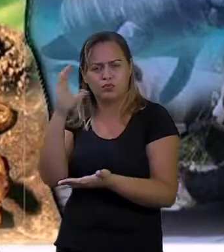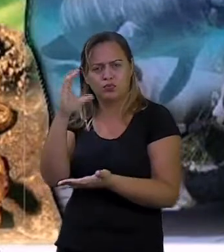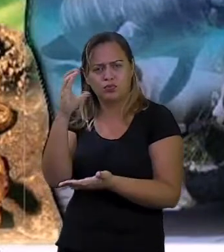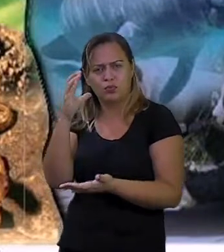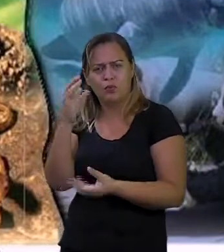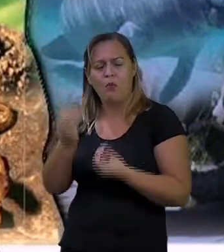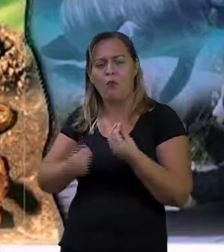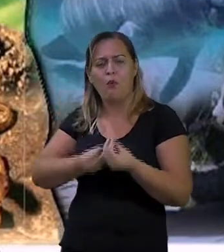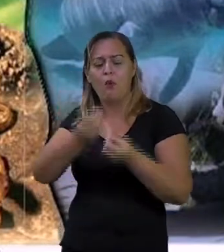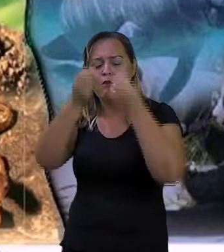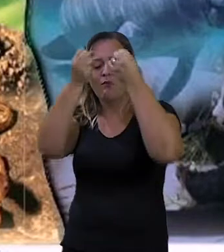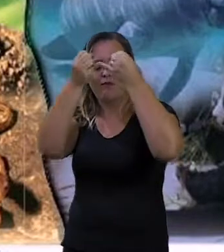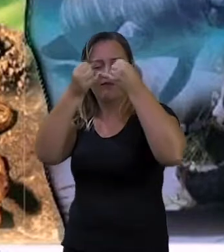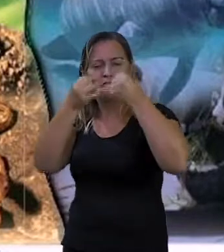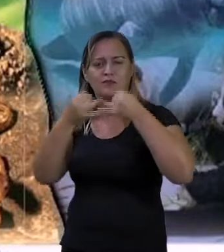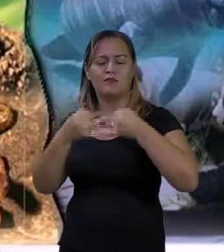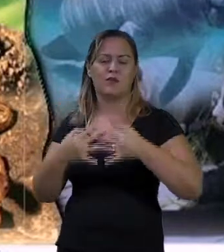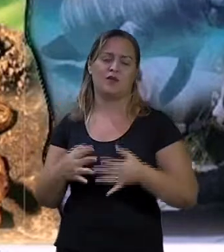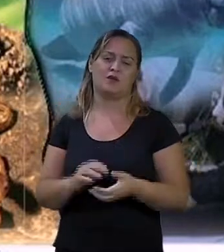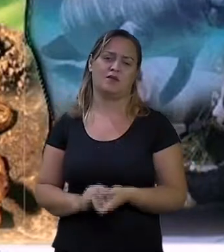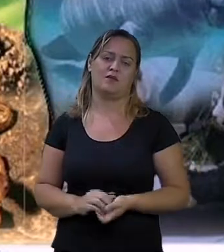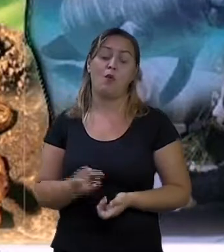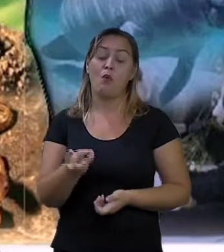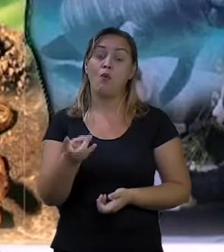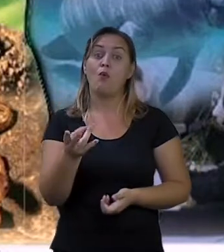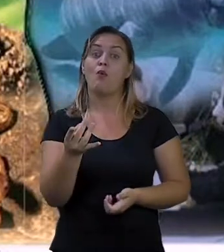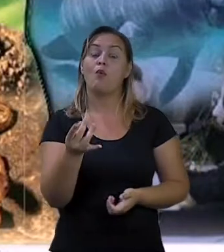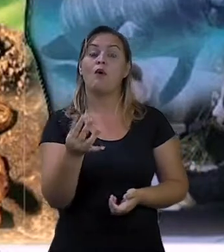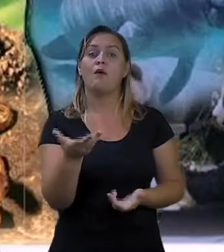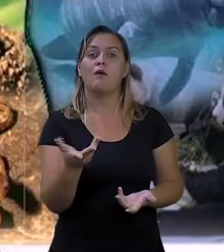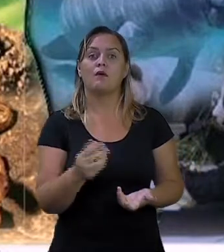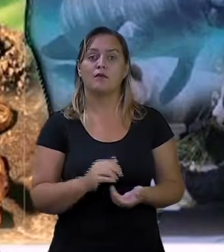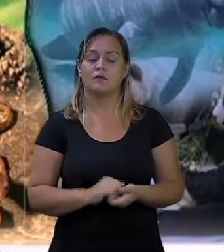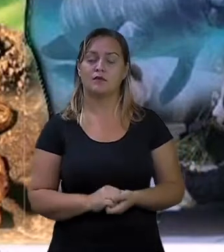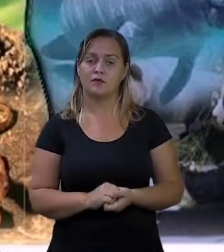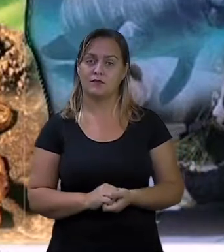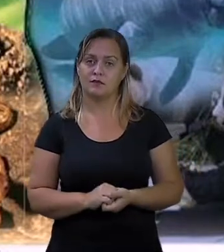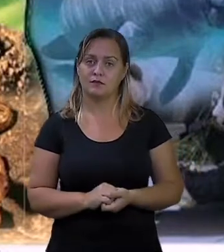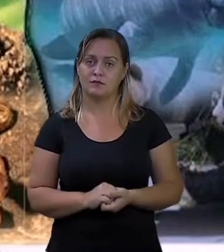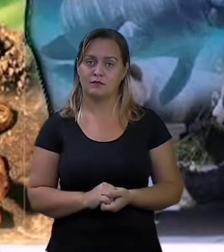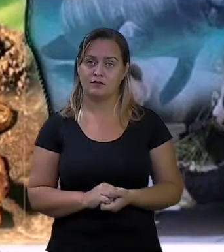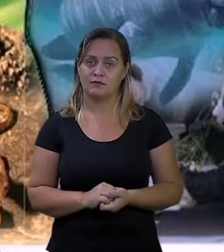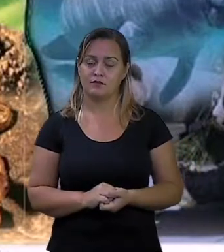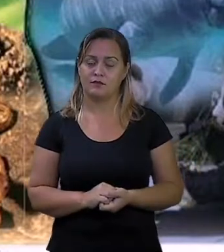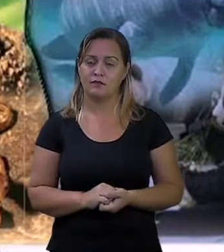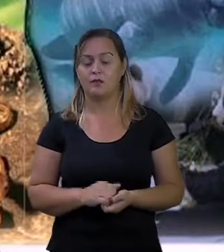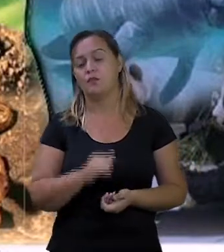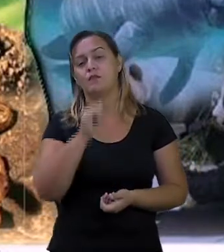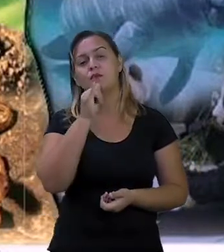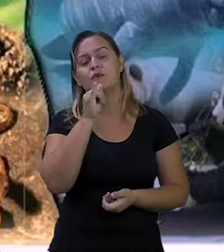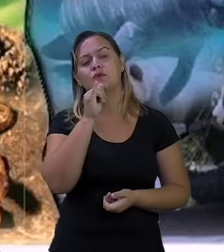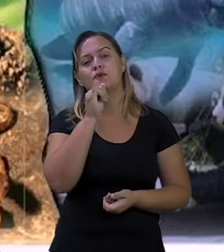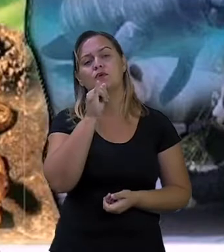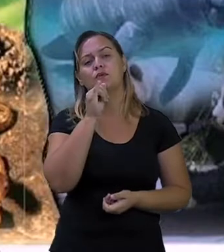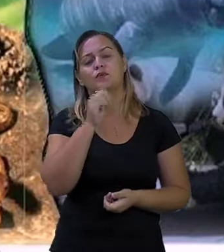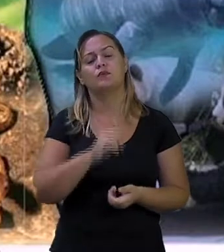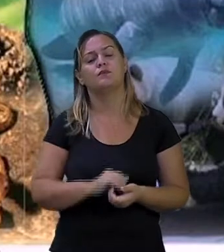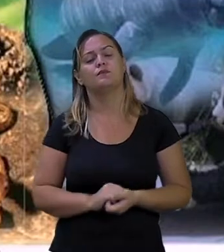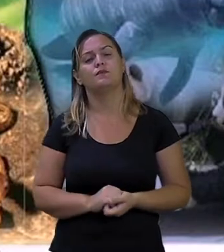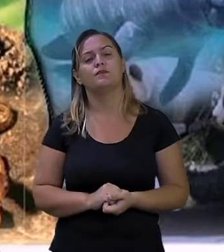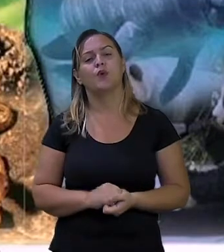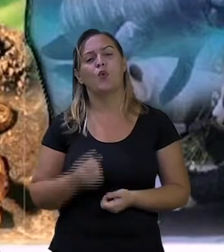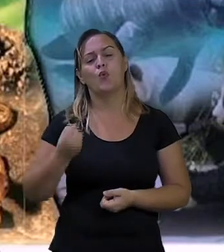Quantos são, mais ou menos, já o número